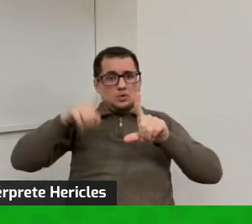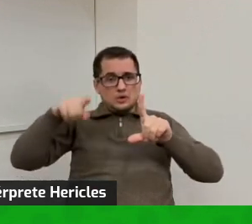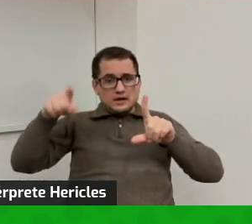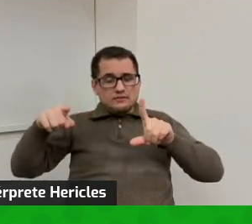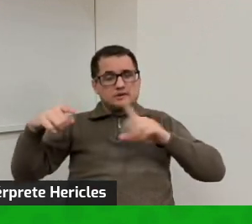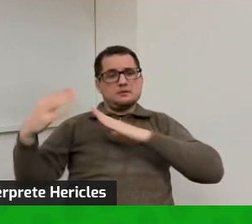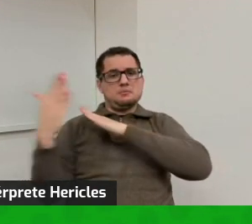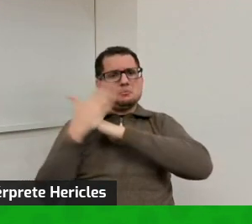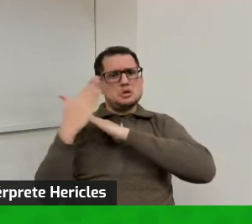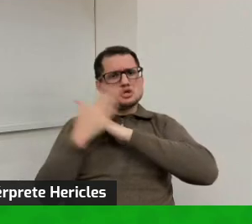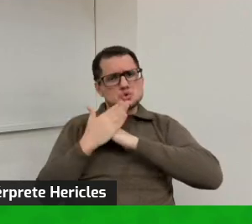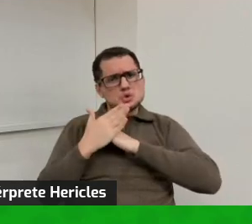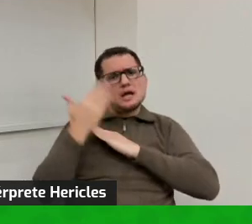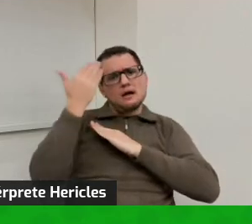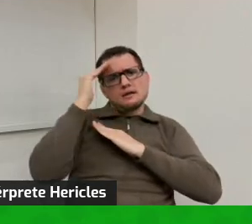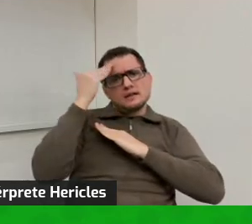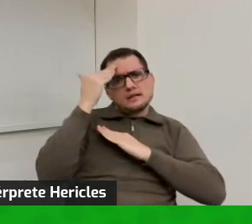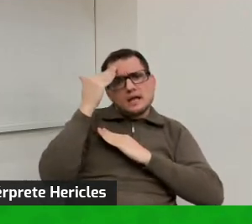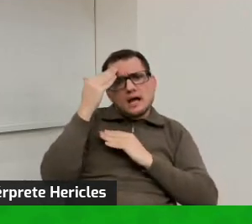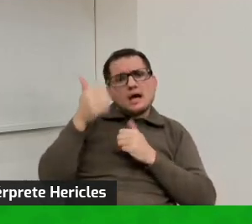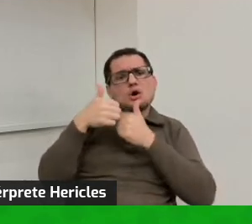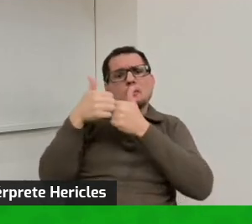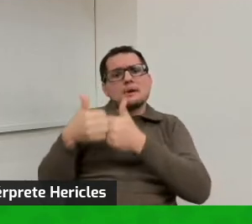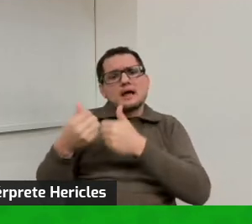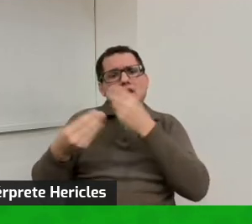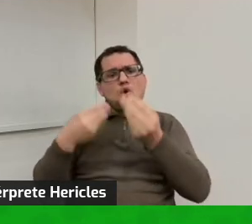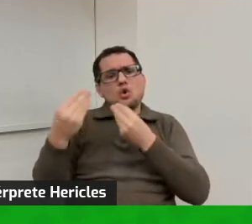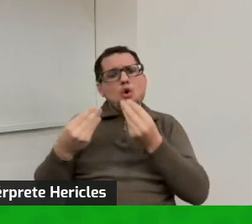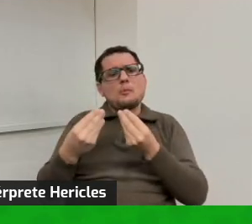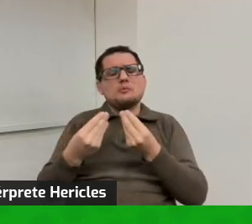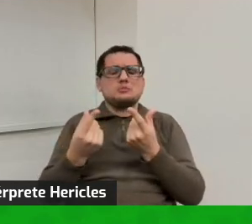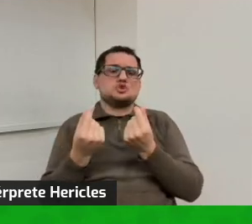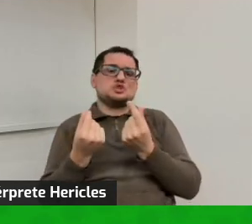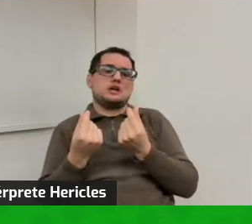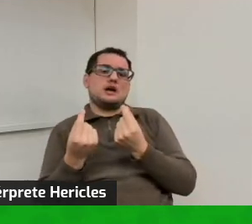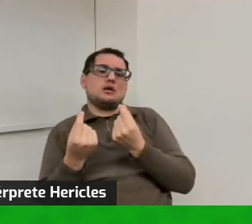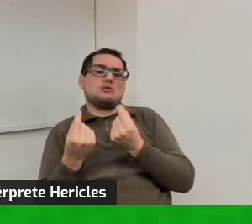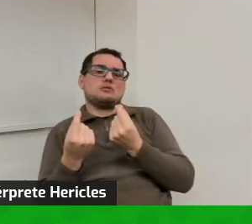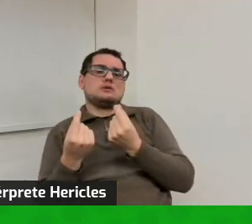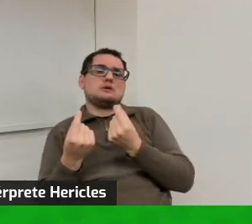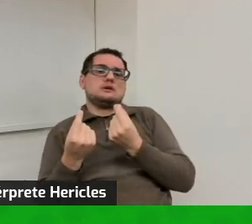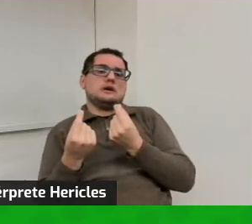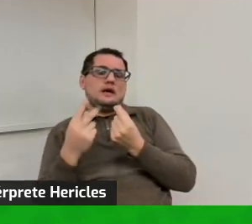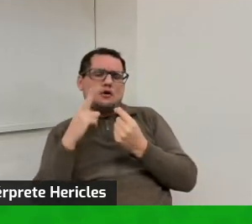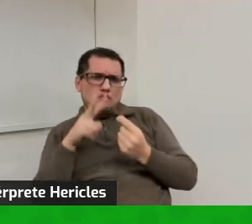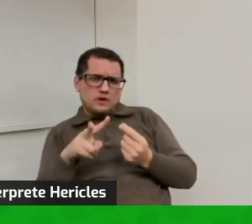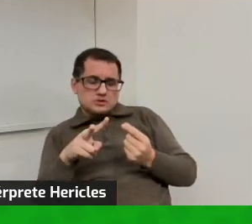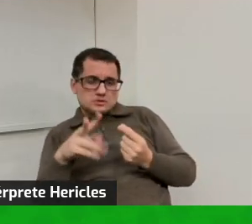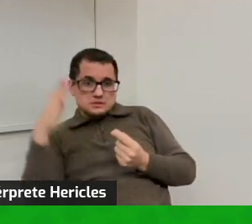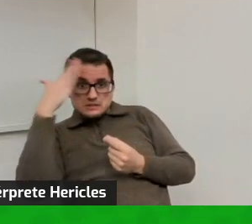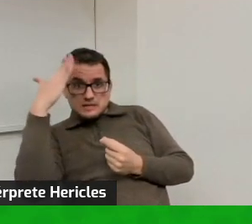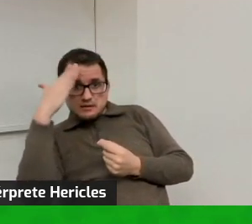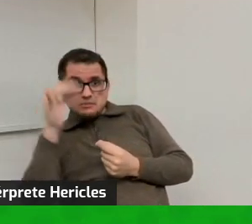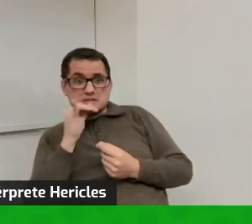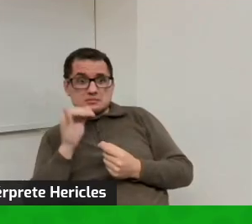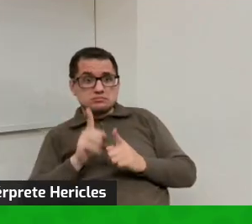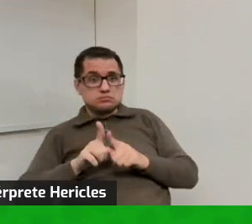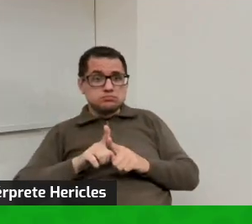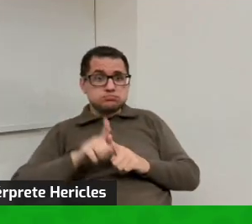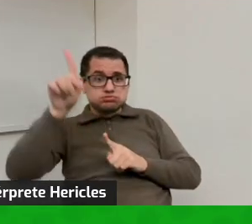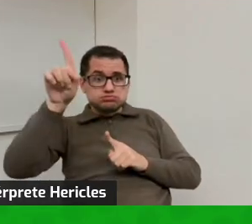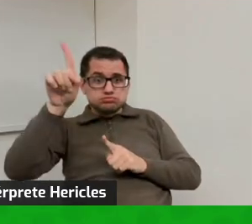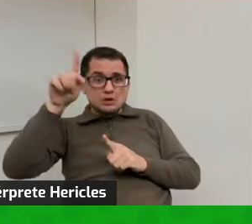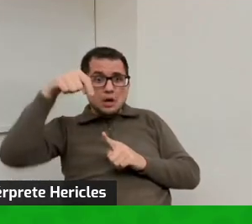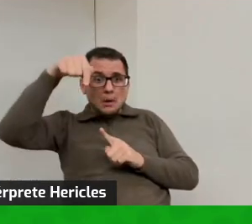a acompanhar ali o meu rendimento rapidamente. Então eu já consigo comparar e bater o olho, eu sei, meus gastos estão subindo, a